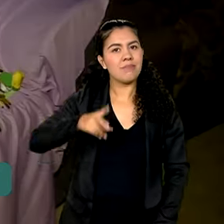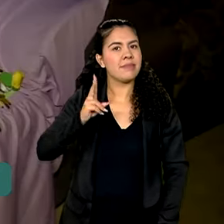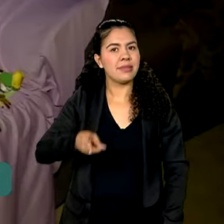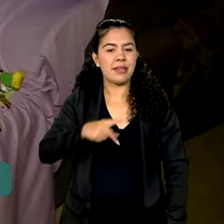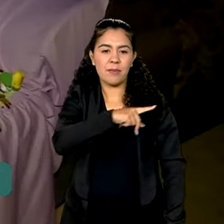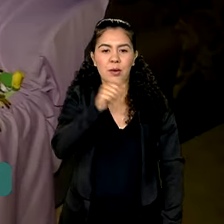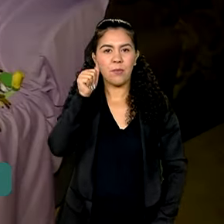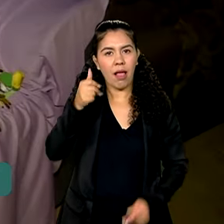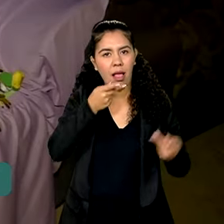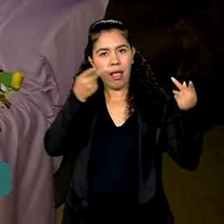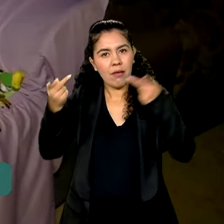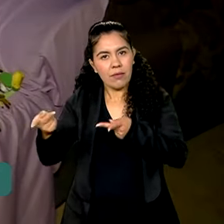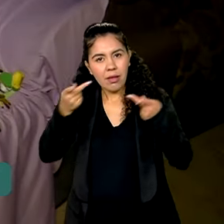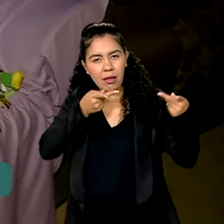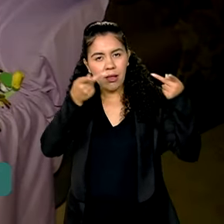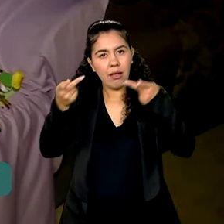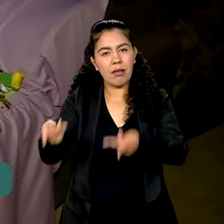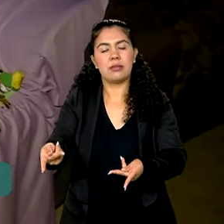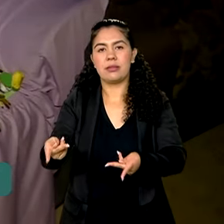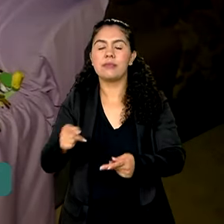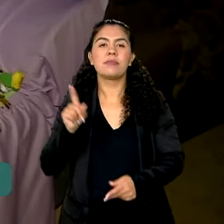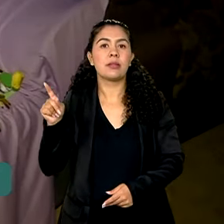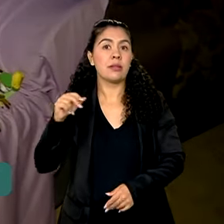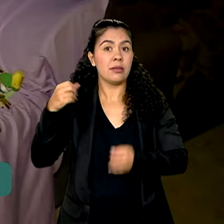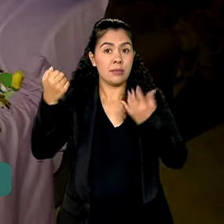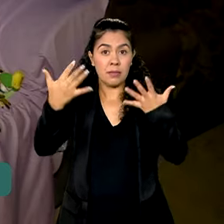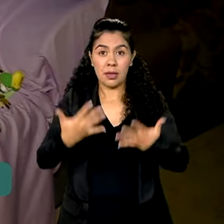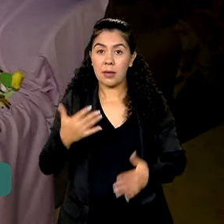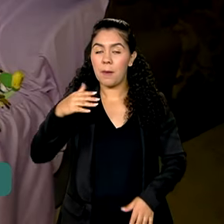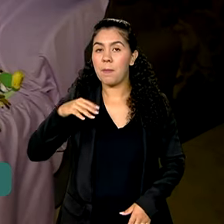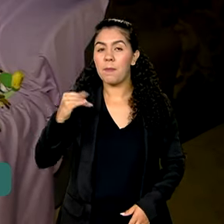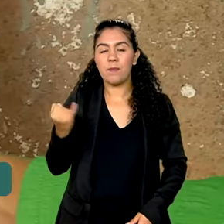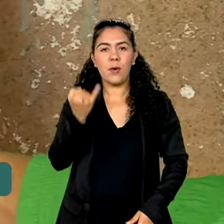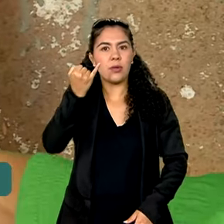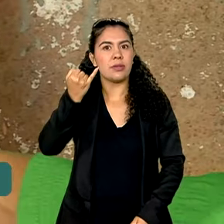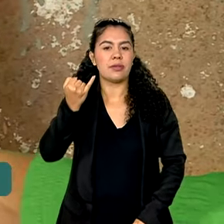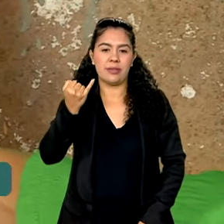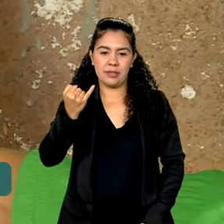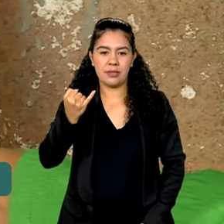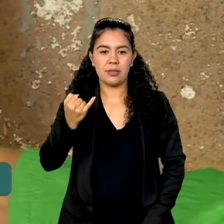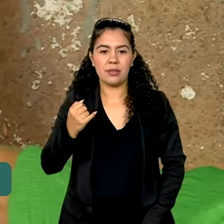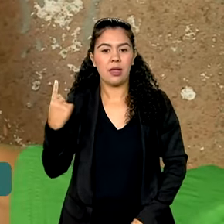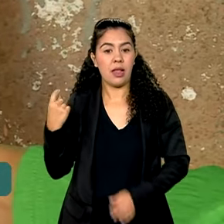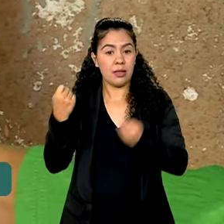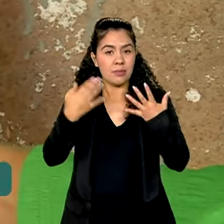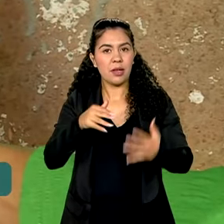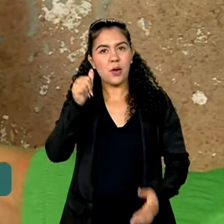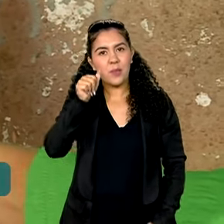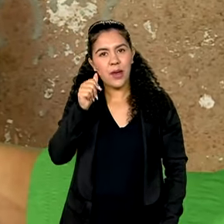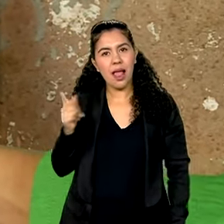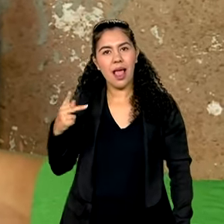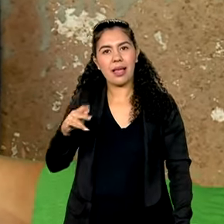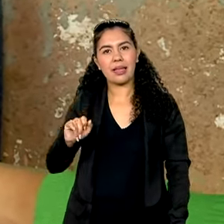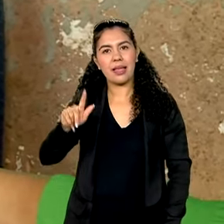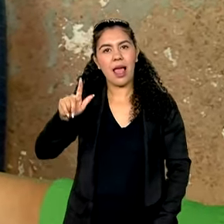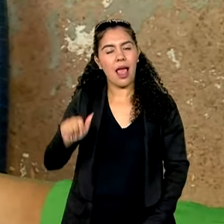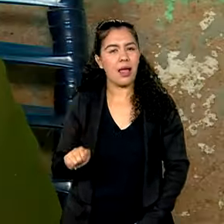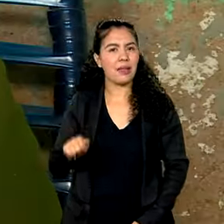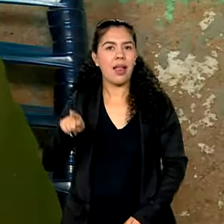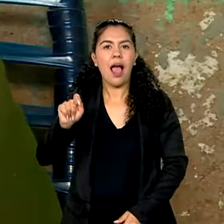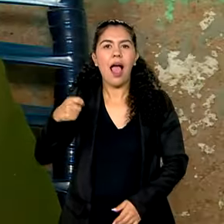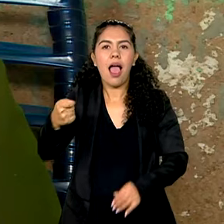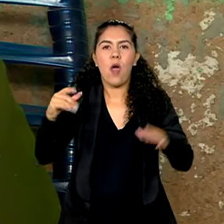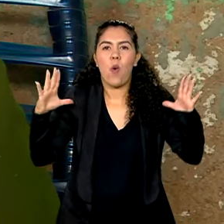Keila. Para ela, um dos momentos mais importantes do dia. A Keila representa, assim, meu anjo da minha